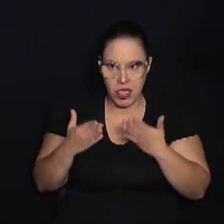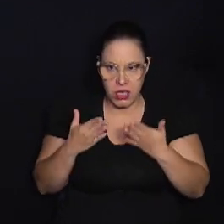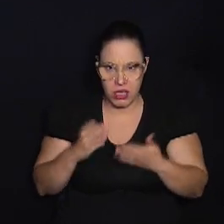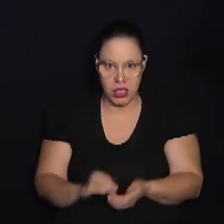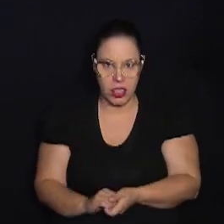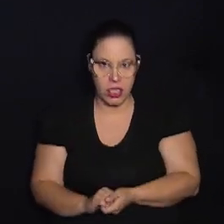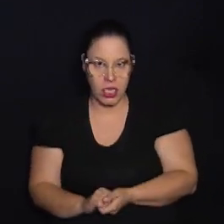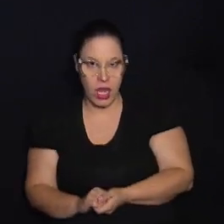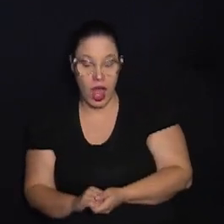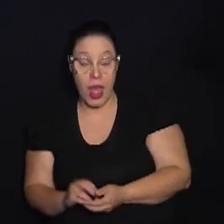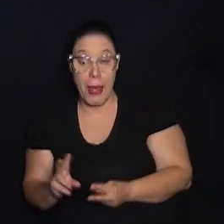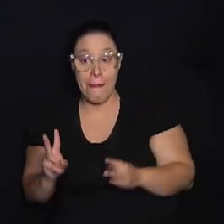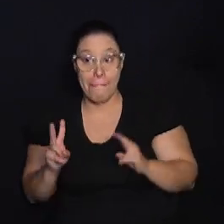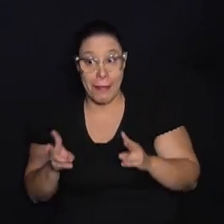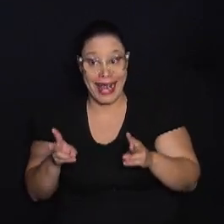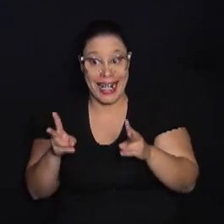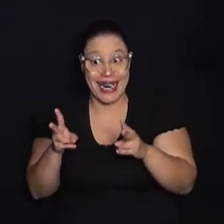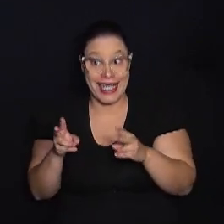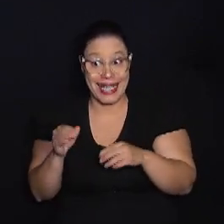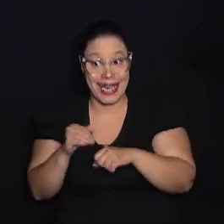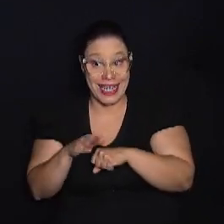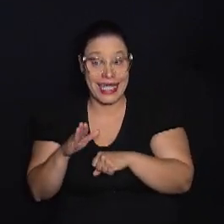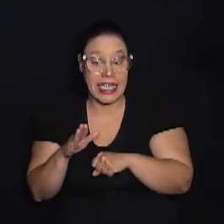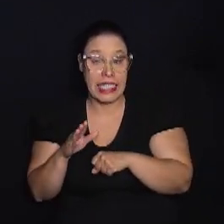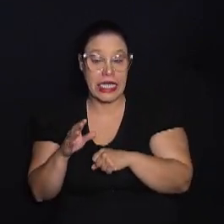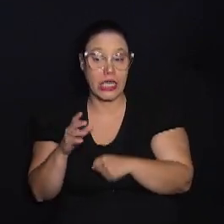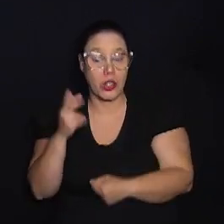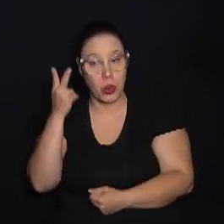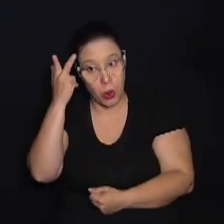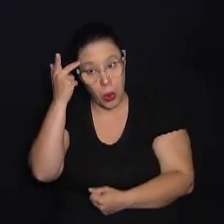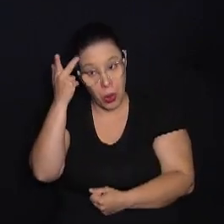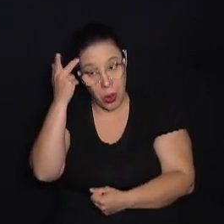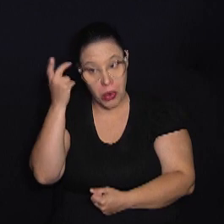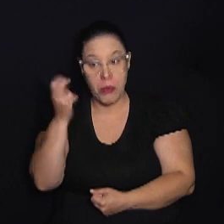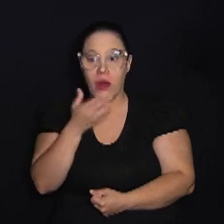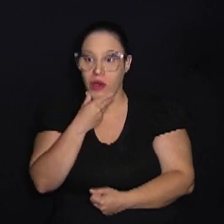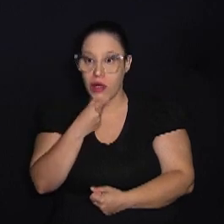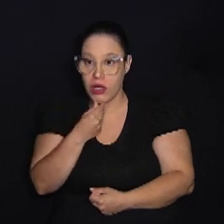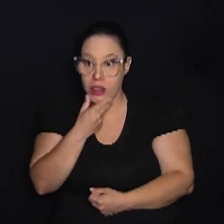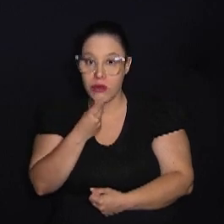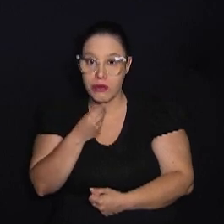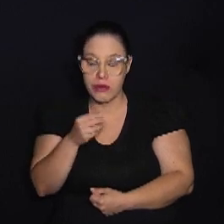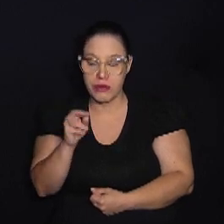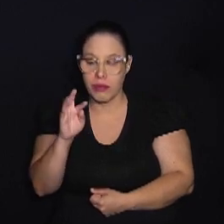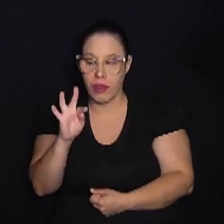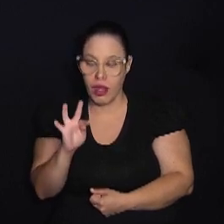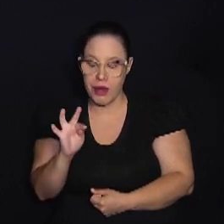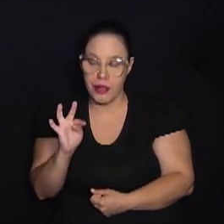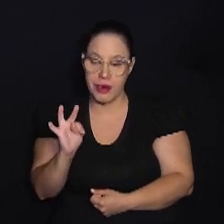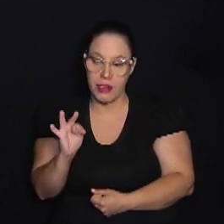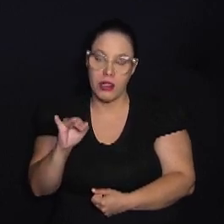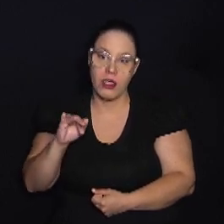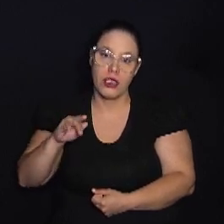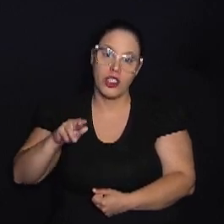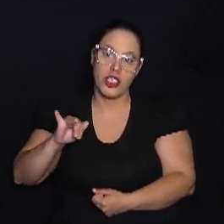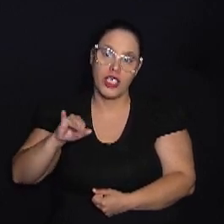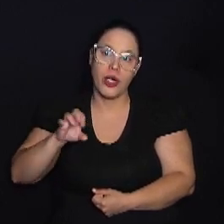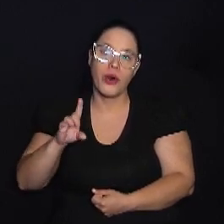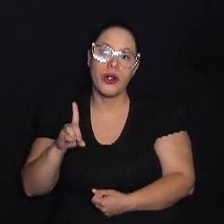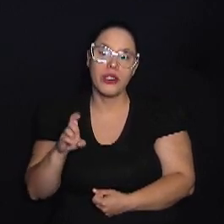mais frequente em homens, é diferente do câncer de tireoide, é outra situação, que é mais comum em mulheres, mas o